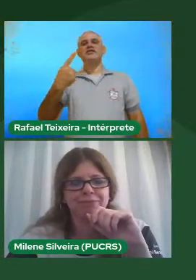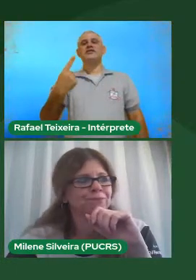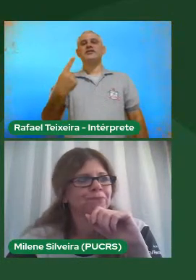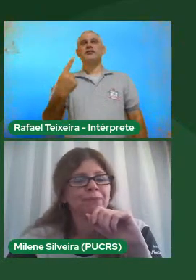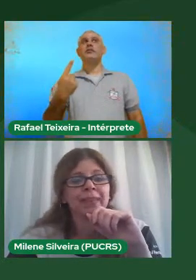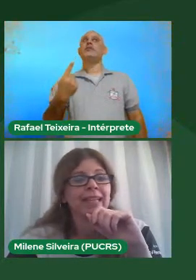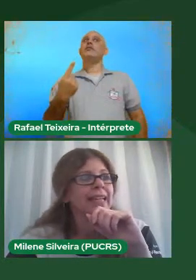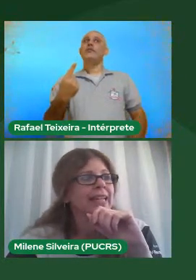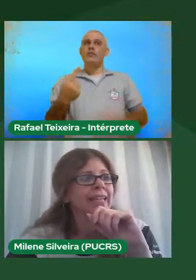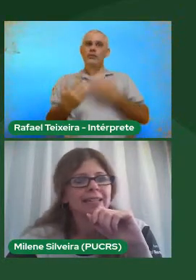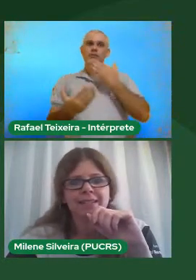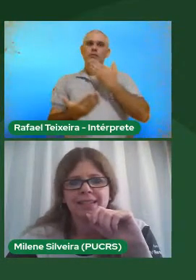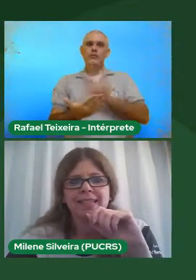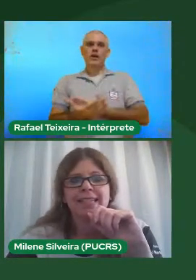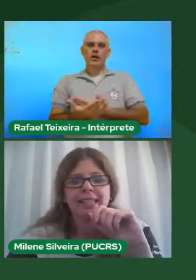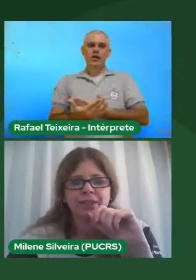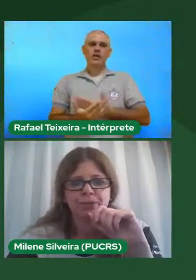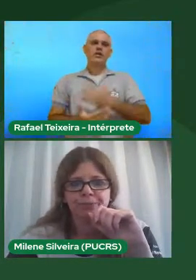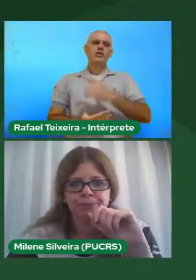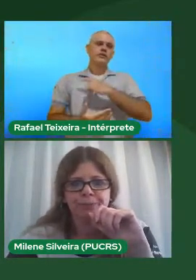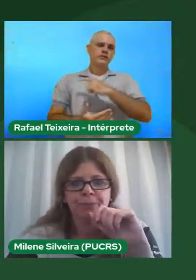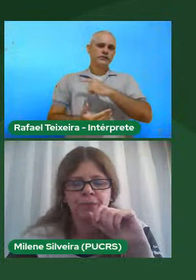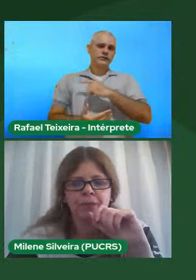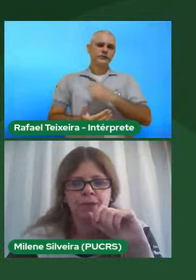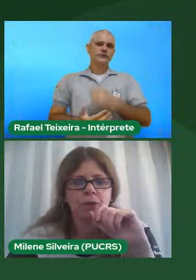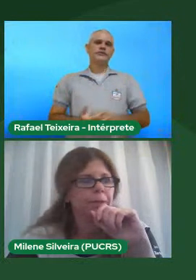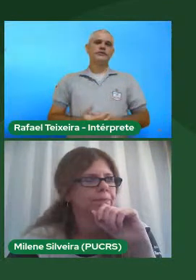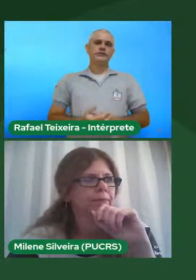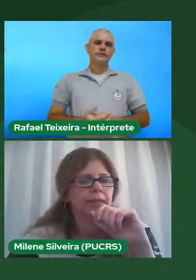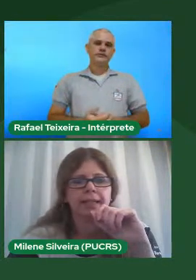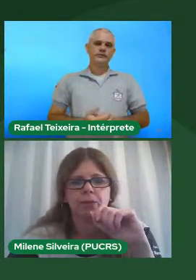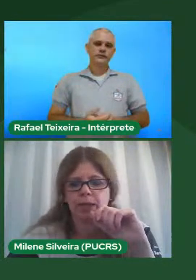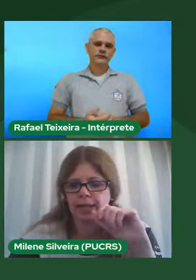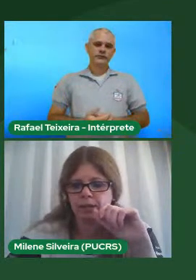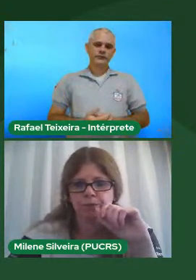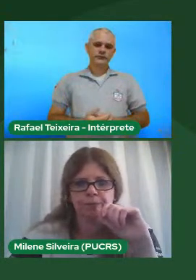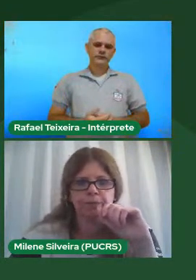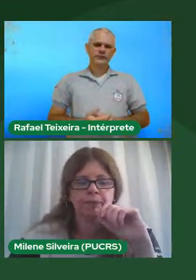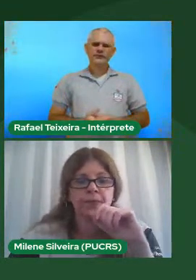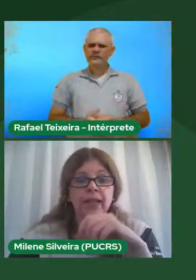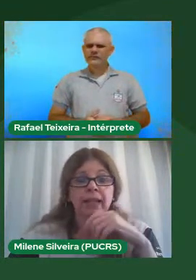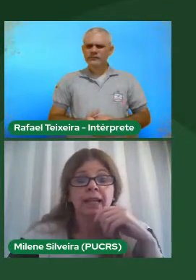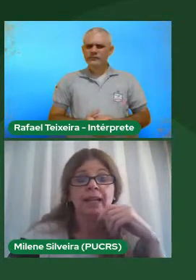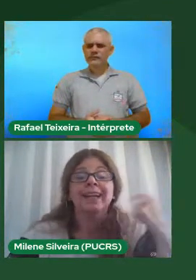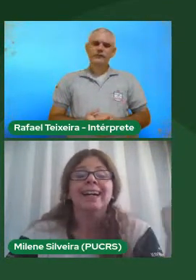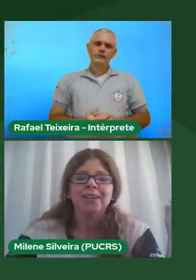área. E, seguindo... Opa, cliquei no lugar errado.